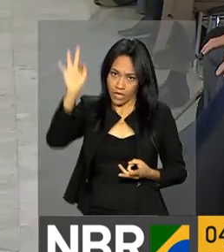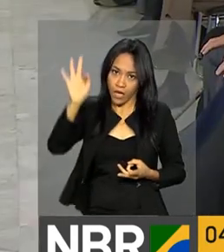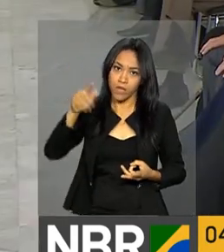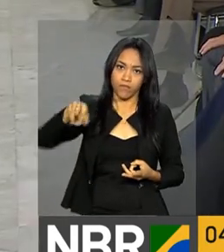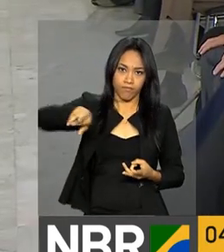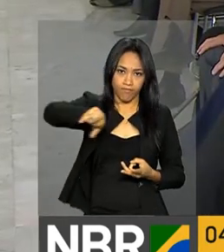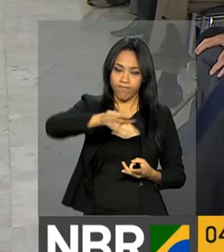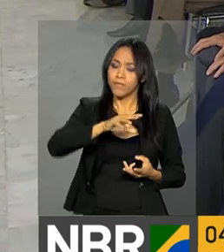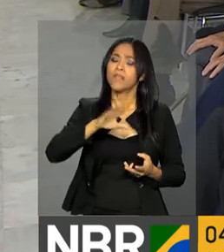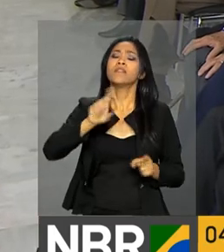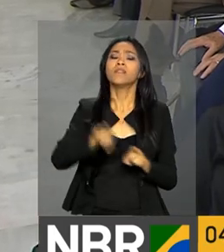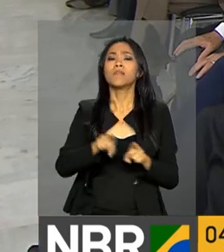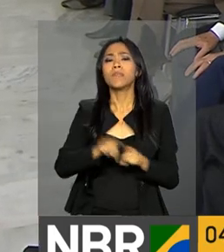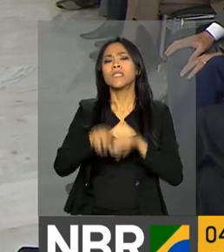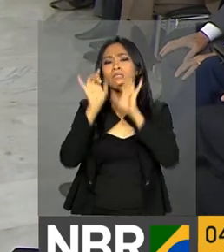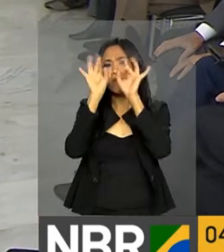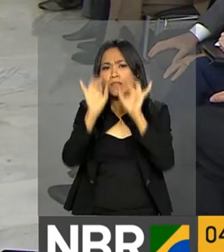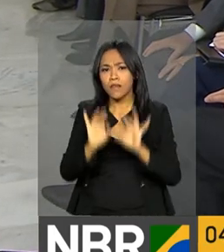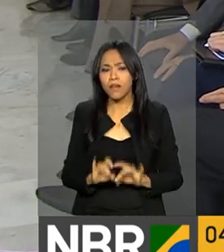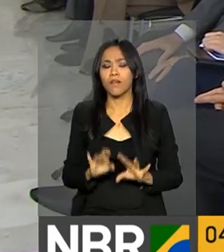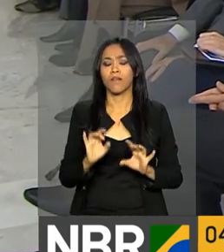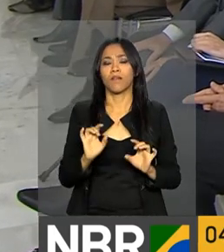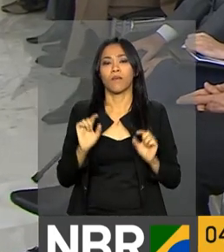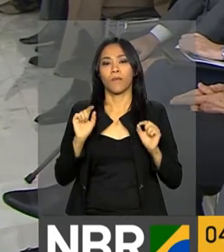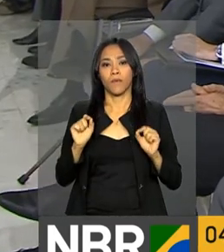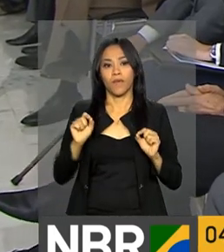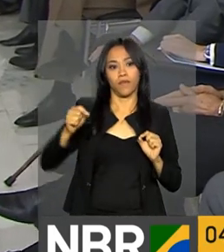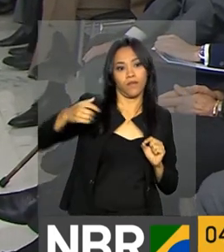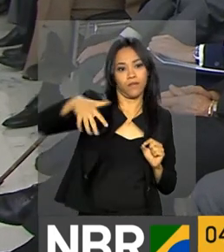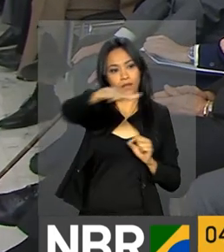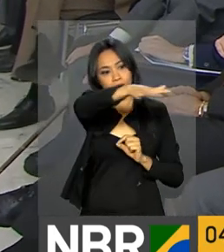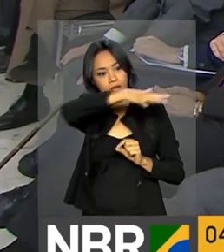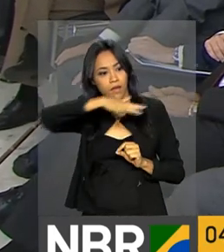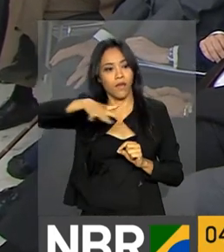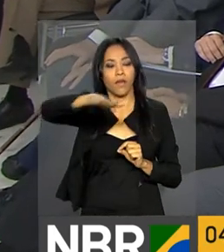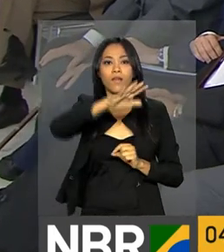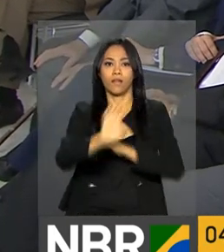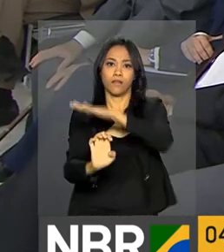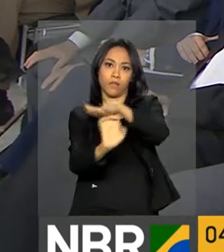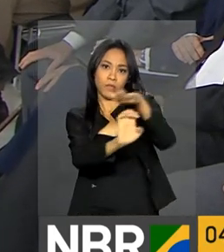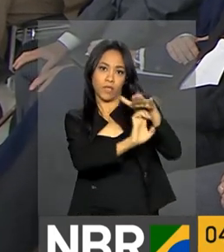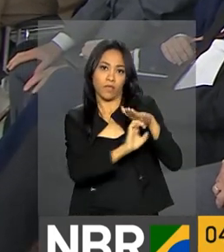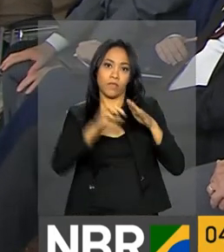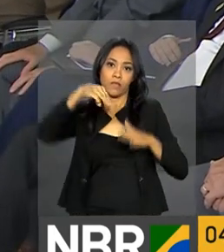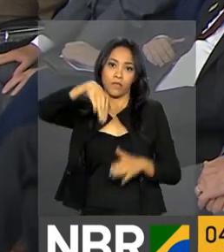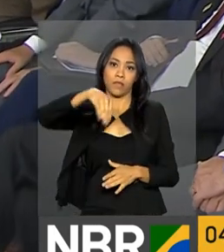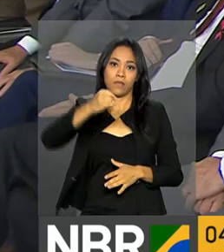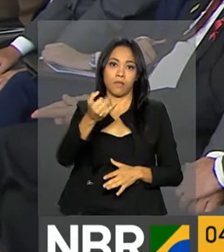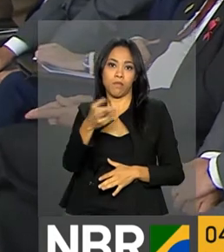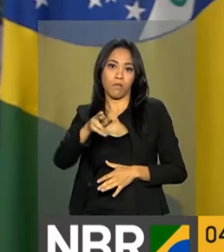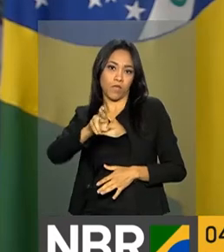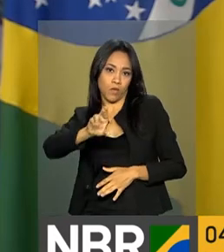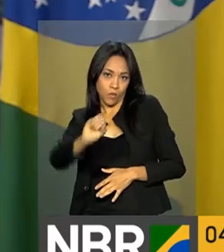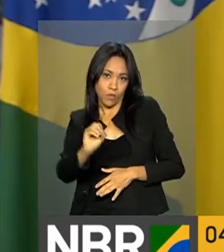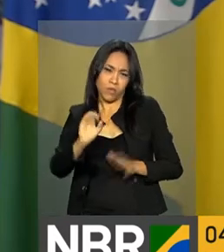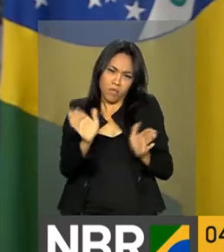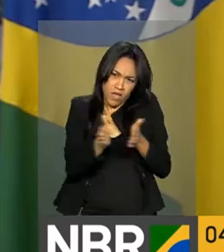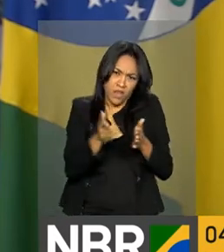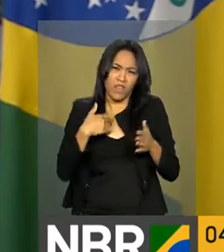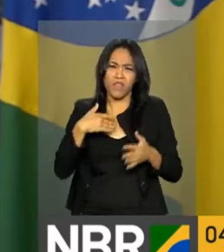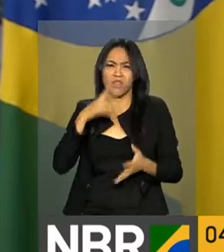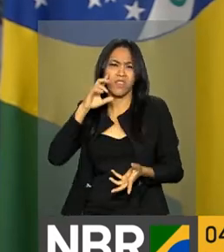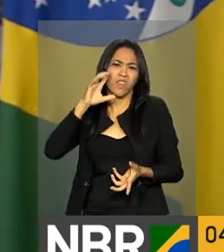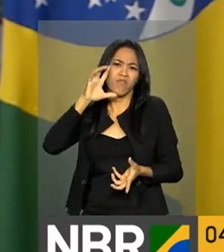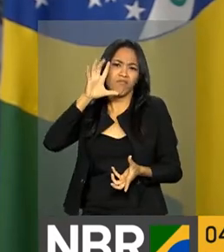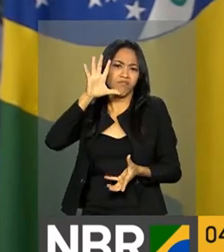especialmente os representantes do setor da micro e pequena empresa eu quero ser muito rápido nas minhas